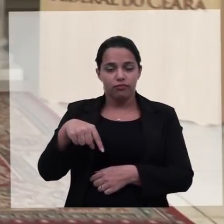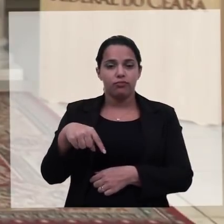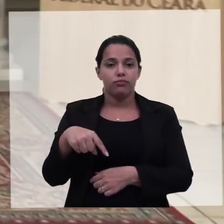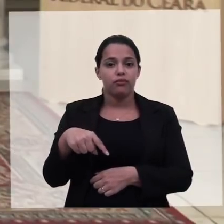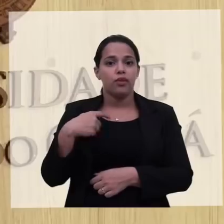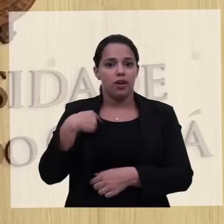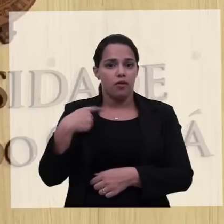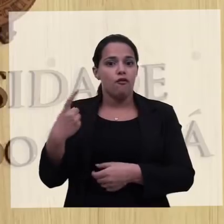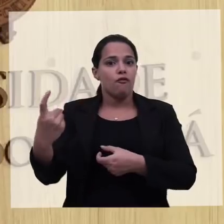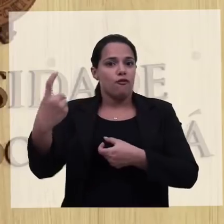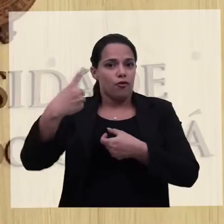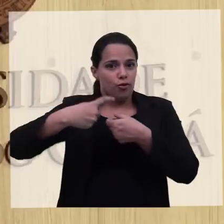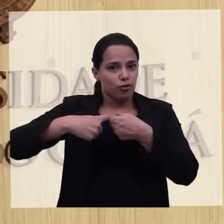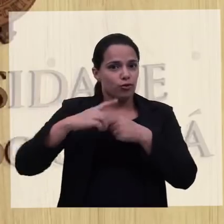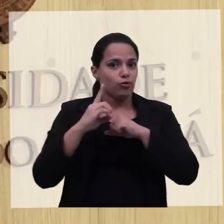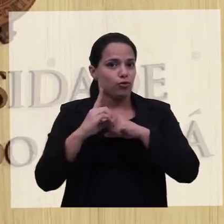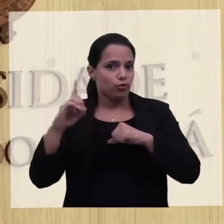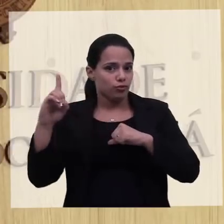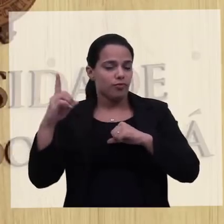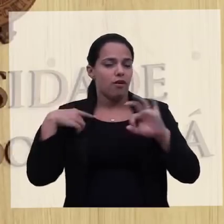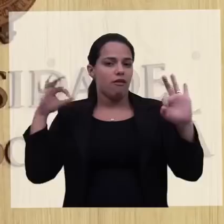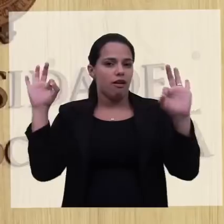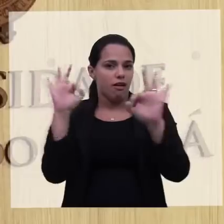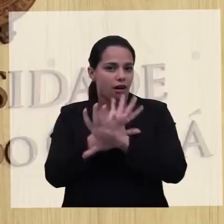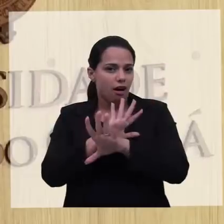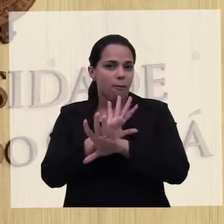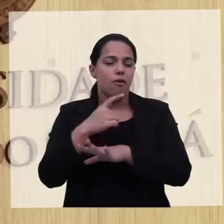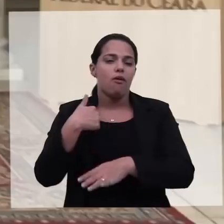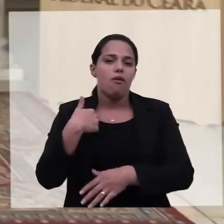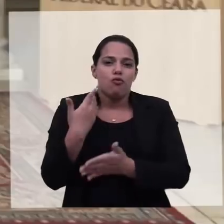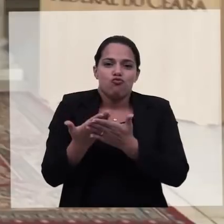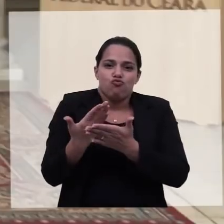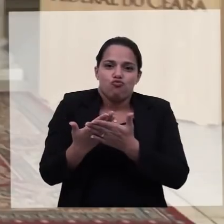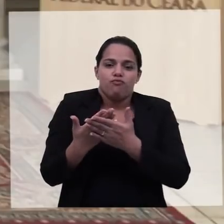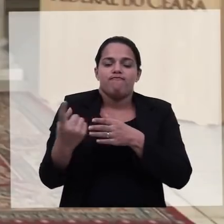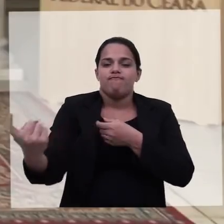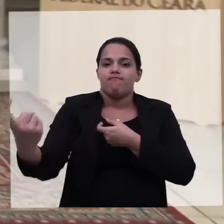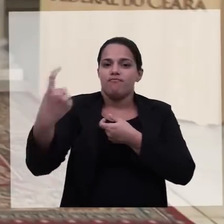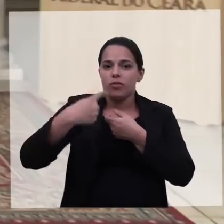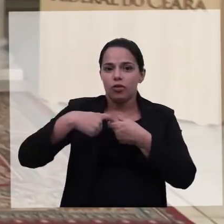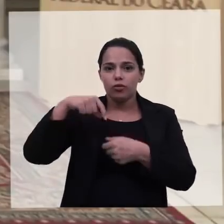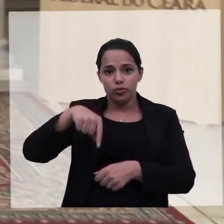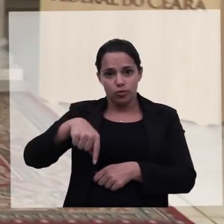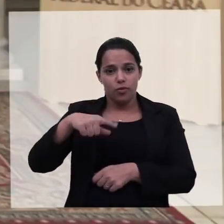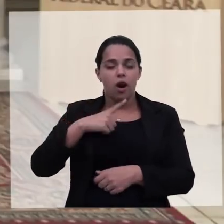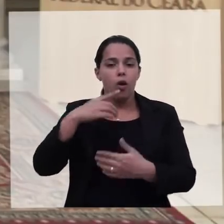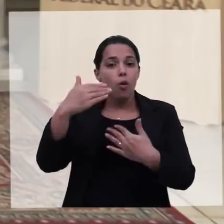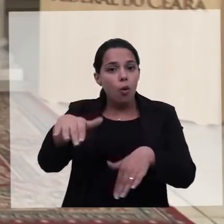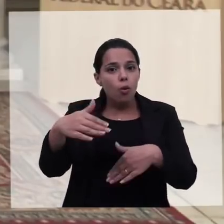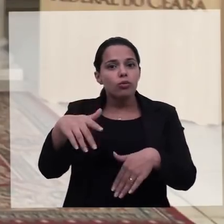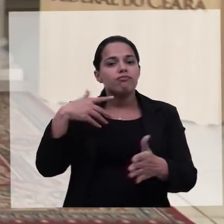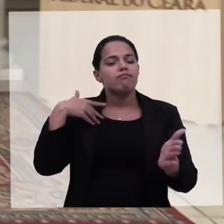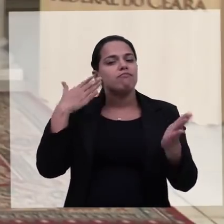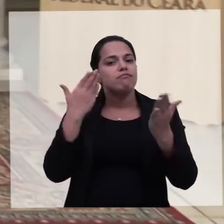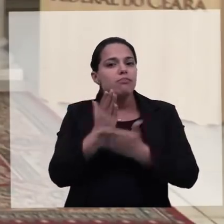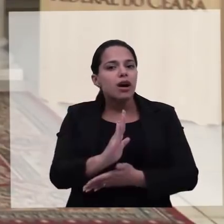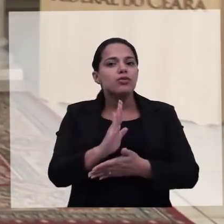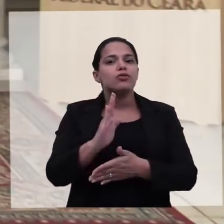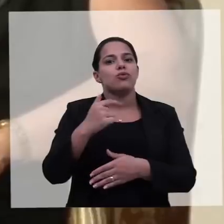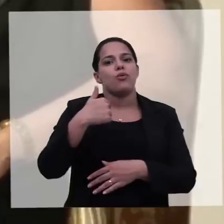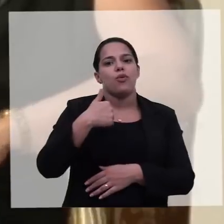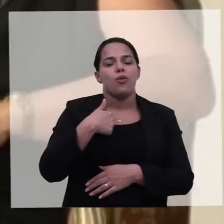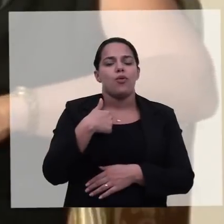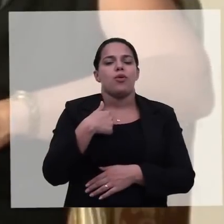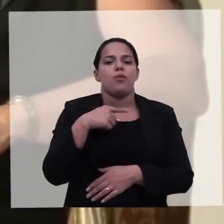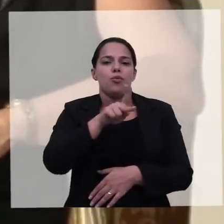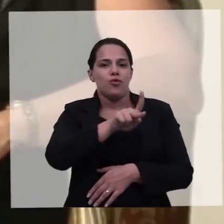teve concurso. Quando a senhora voltou do doutorado? Quando eu voltei do doutorado, teve concurso. Então, aí foi quando eu ingressei como